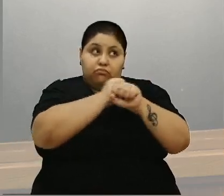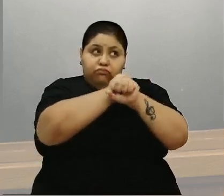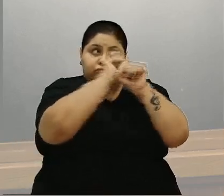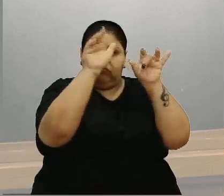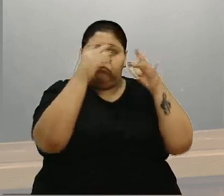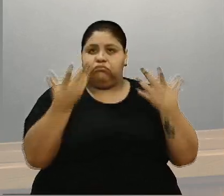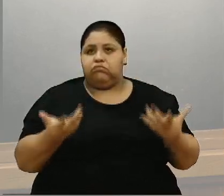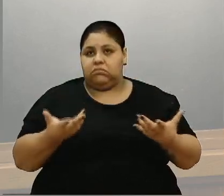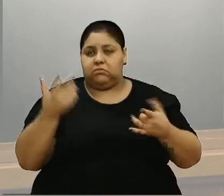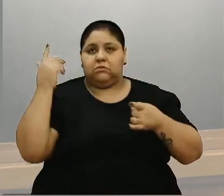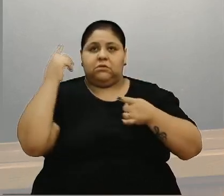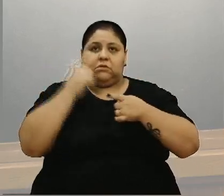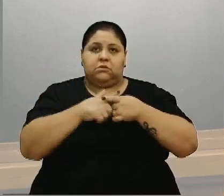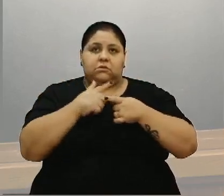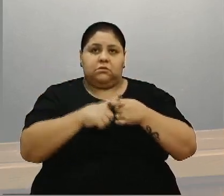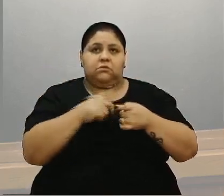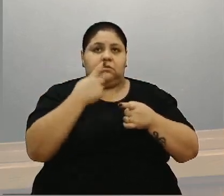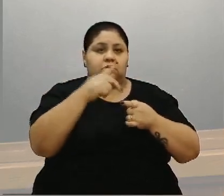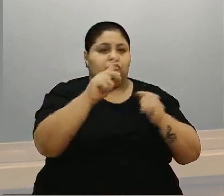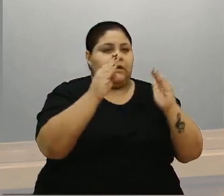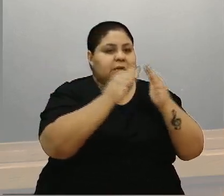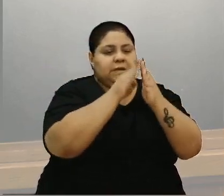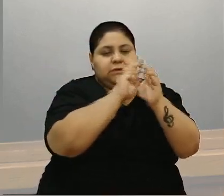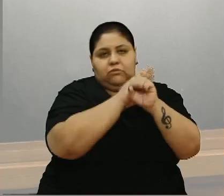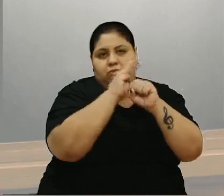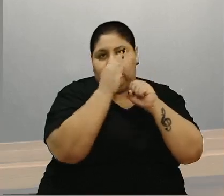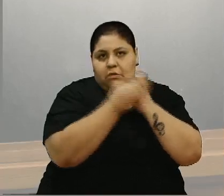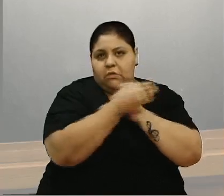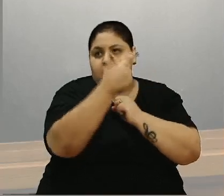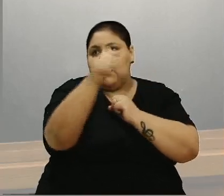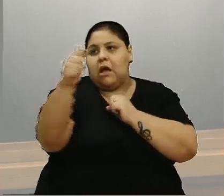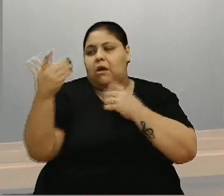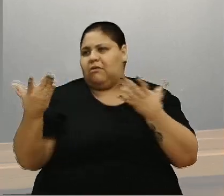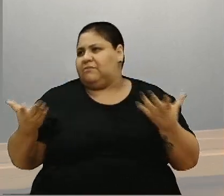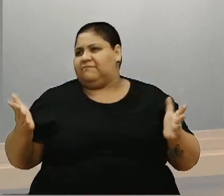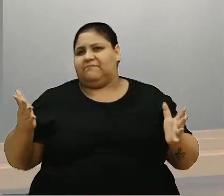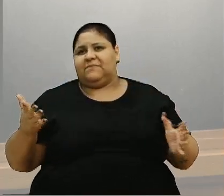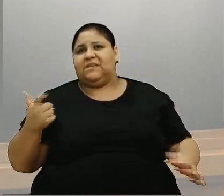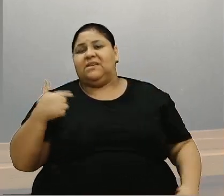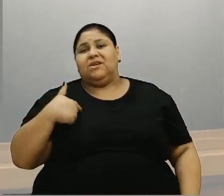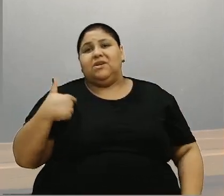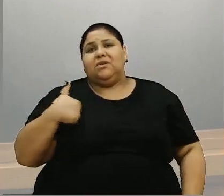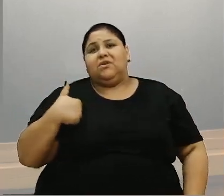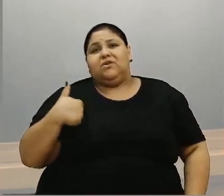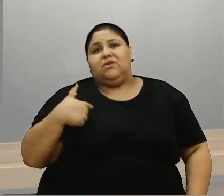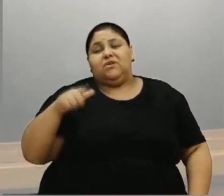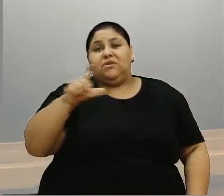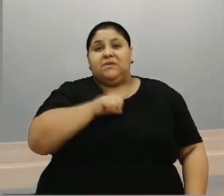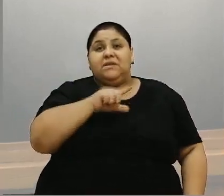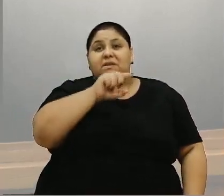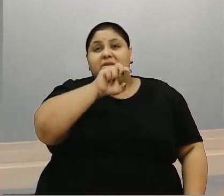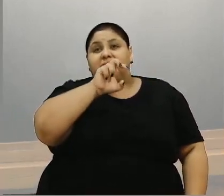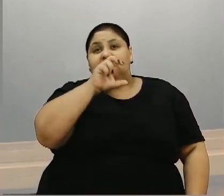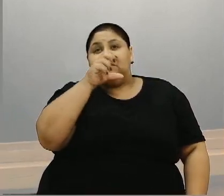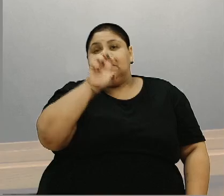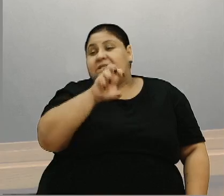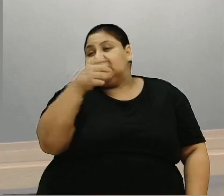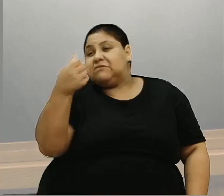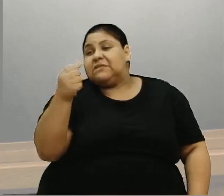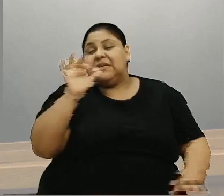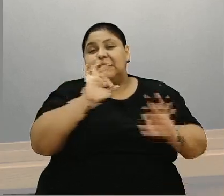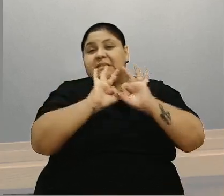esclarecimento, porque foi a sua casa lá num bairro, a outra ali. Eu tenho 5, 6 famílias que eu sei isolado e